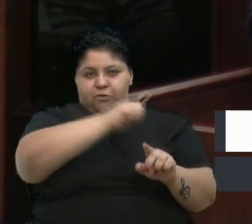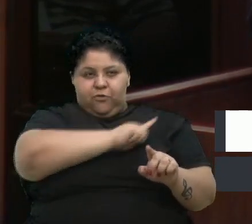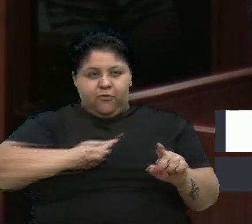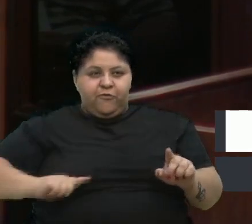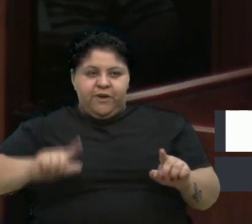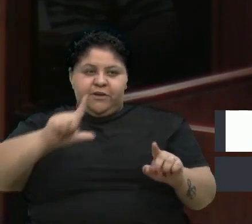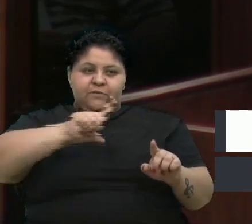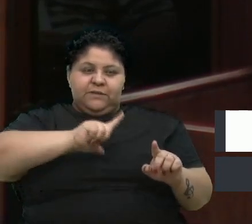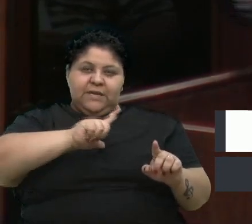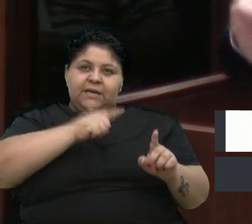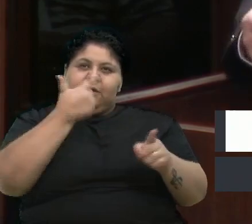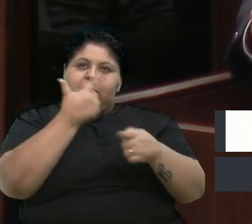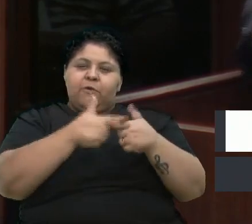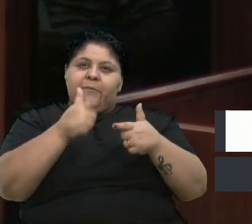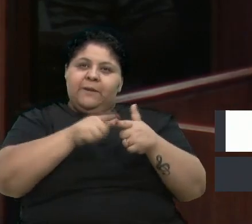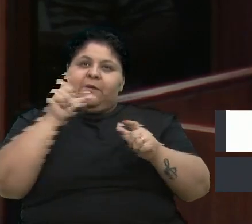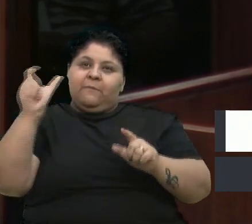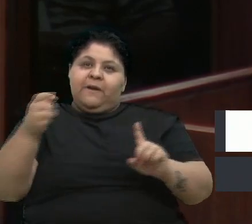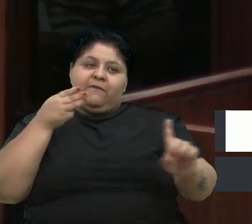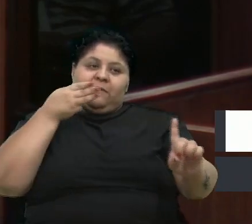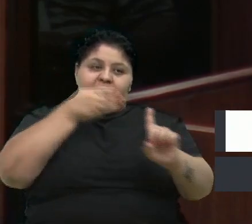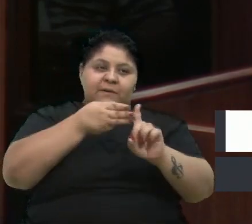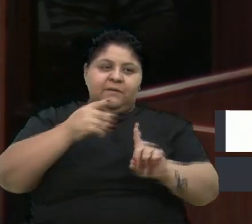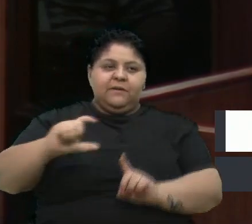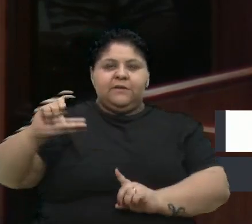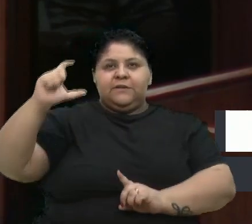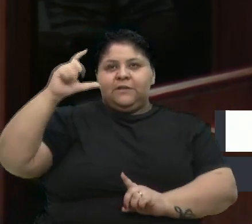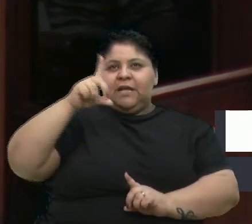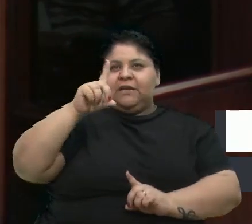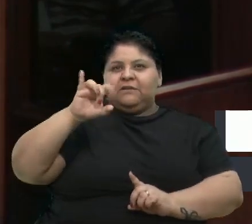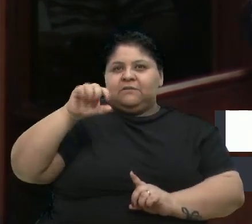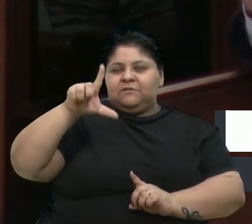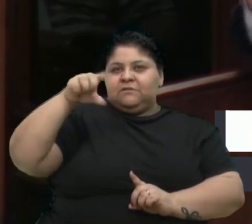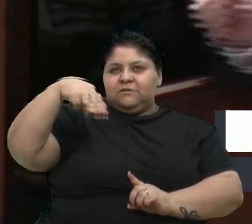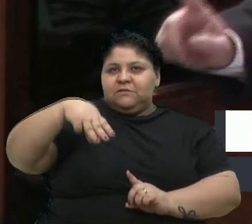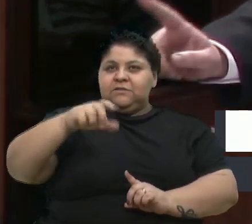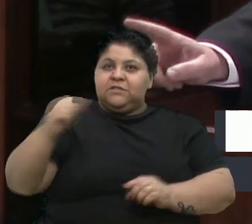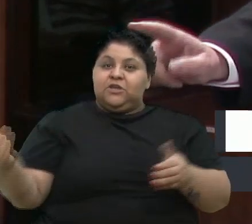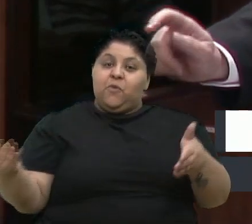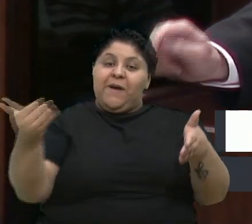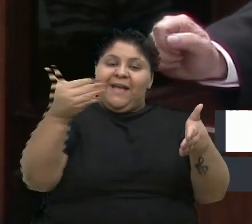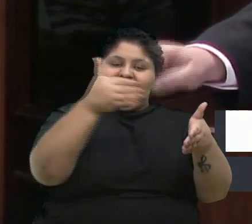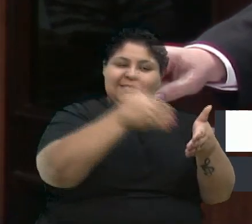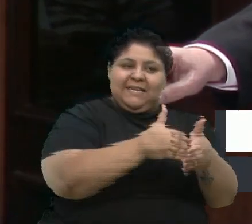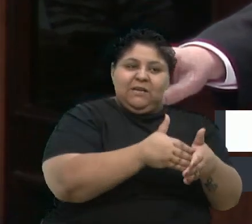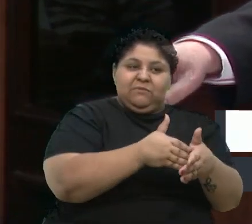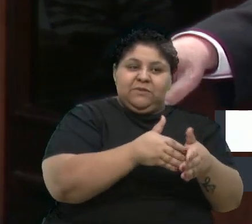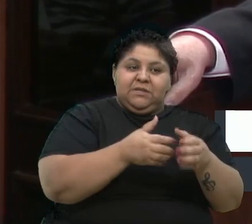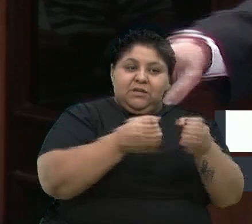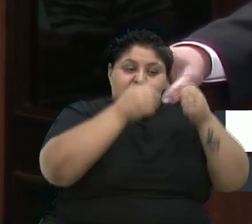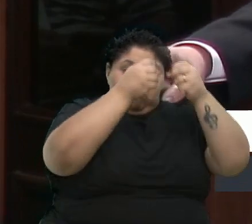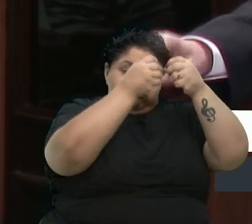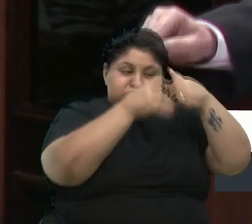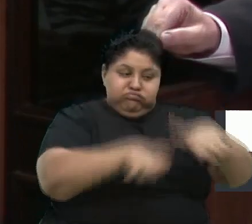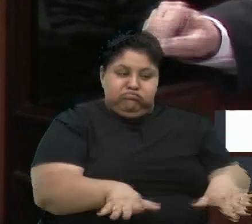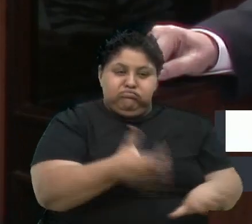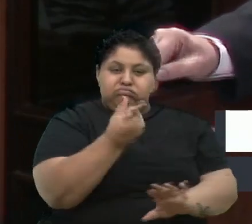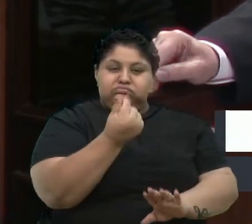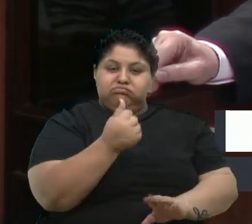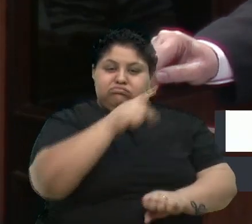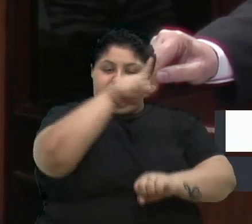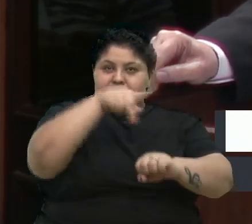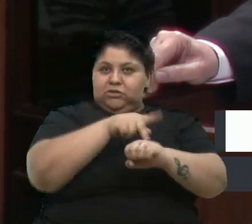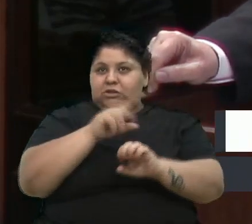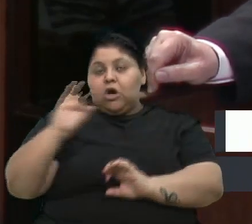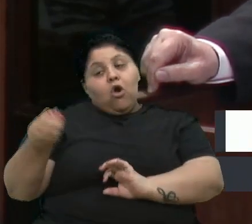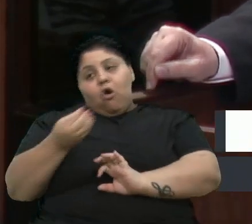a meta, daí a gente dobra a meta e entramos na maior crise financeira do nosso país. Claro, o